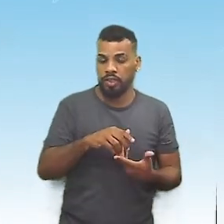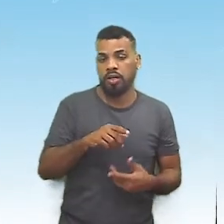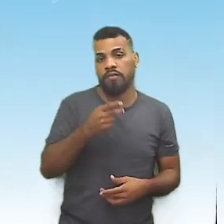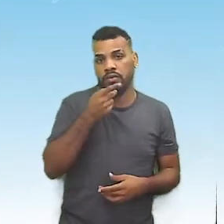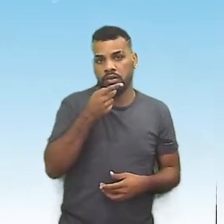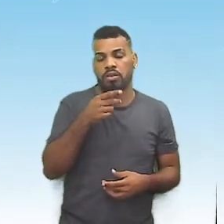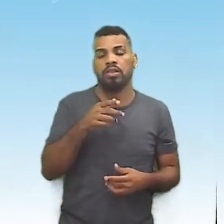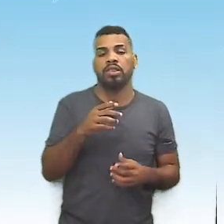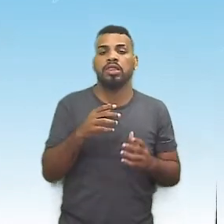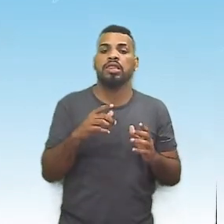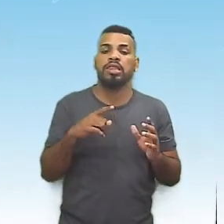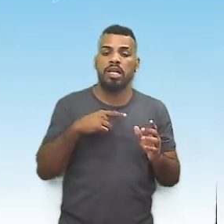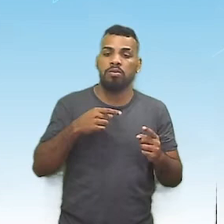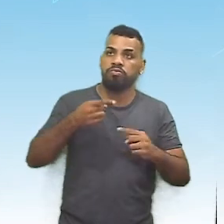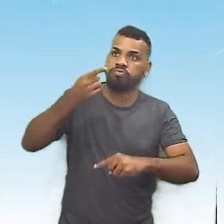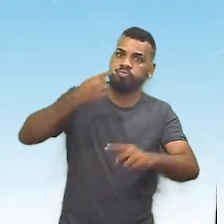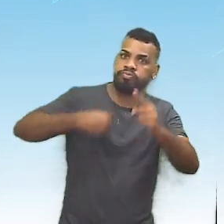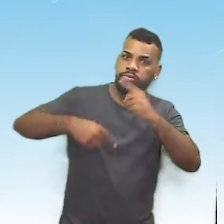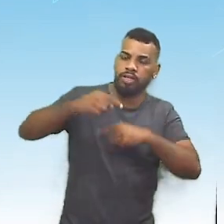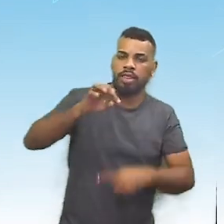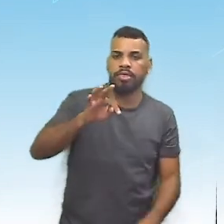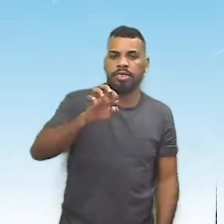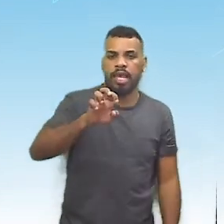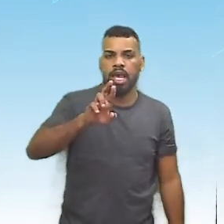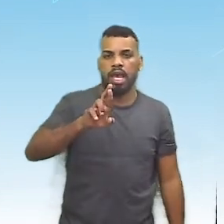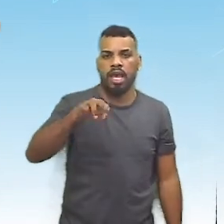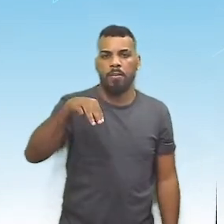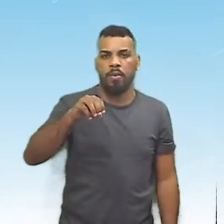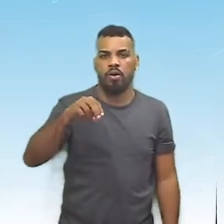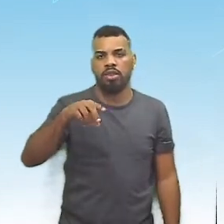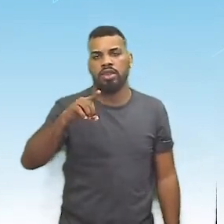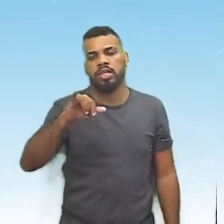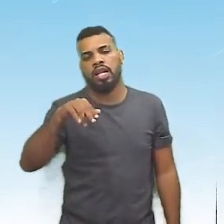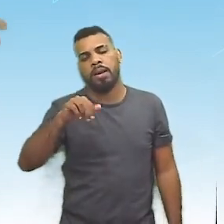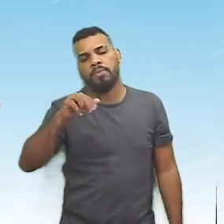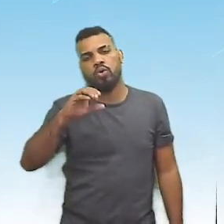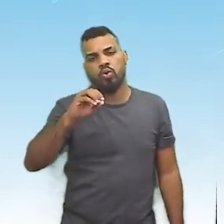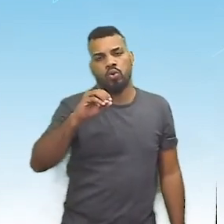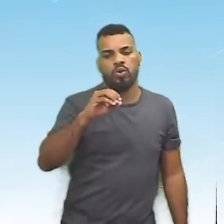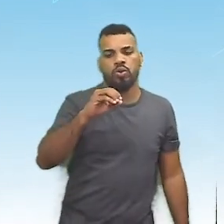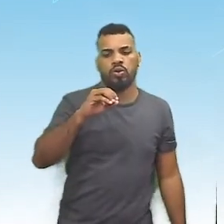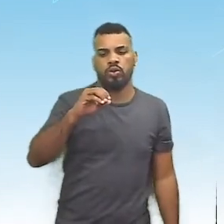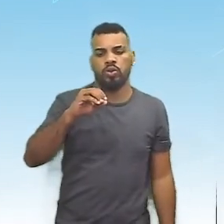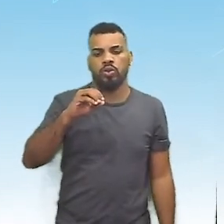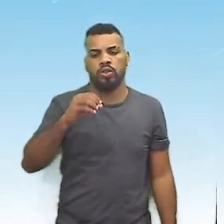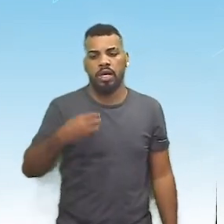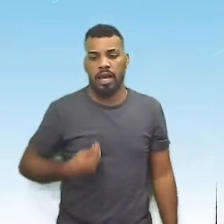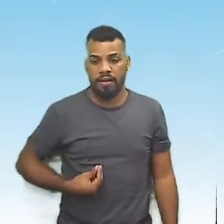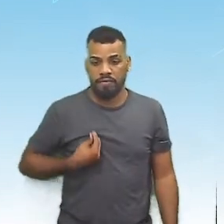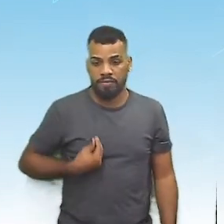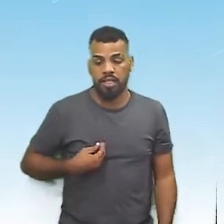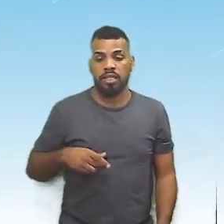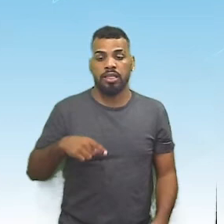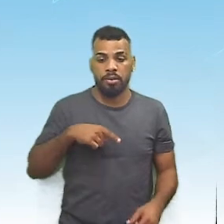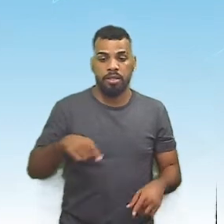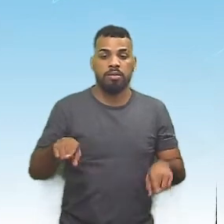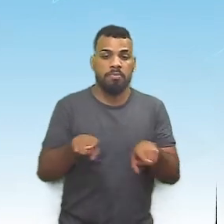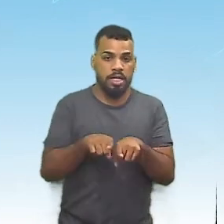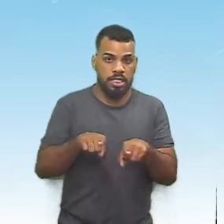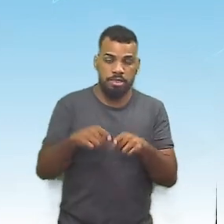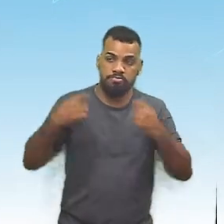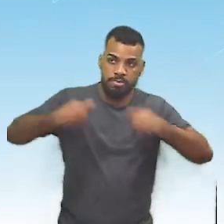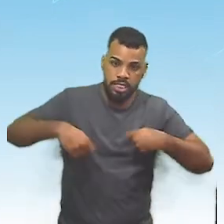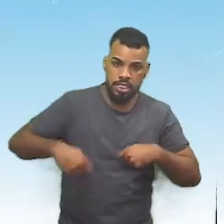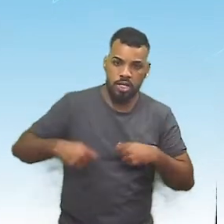dinâmico, eu estou falando do termodinâmico, o calor que existe na Terra e a vida que depende desse calor.